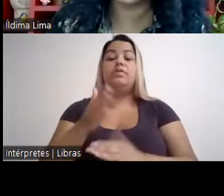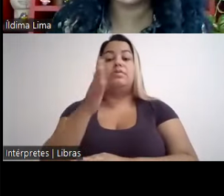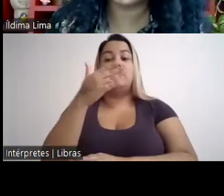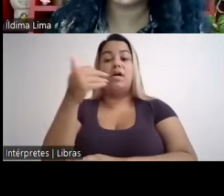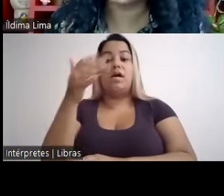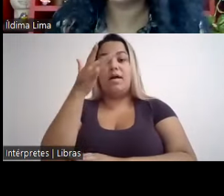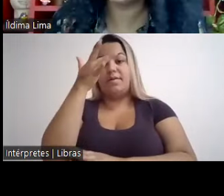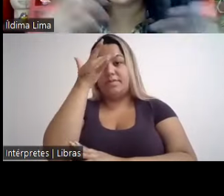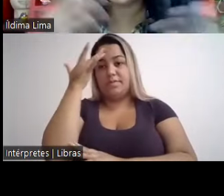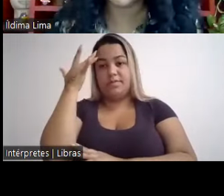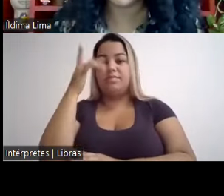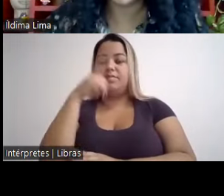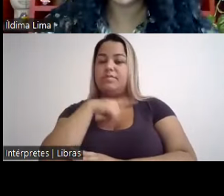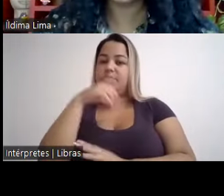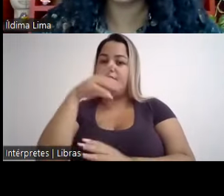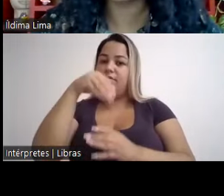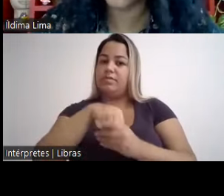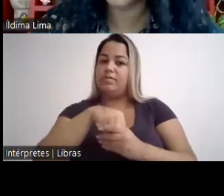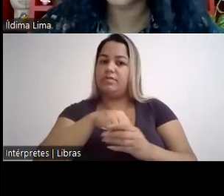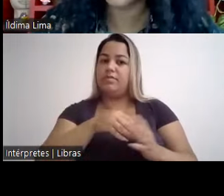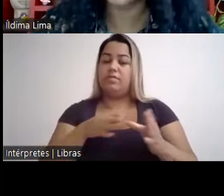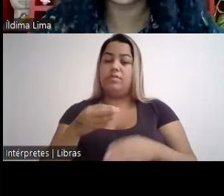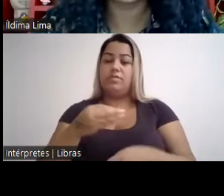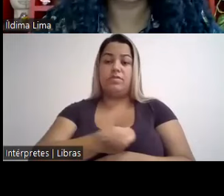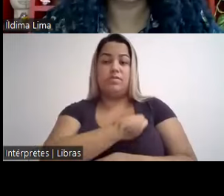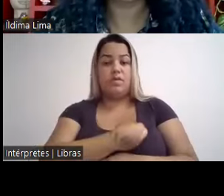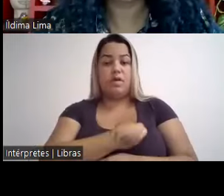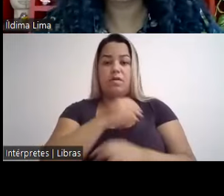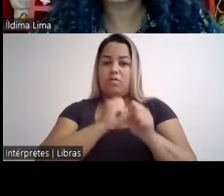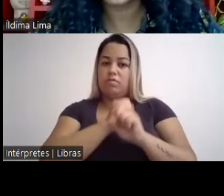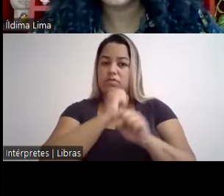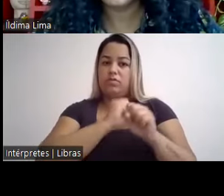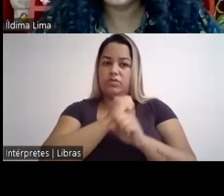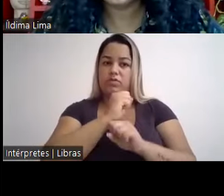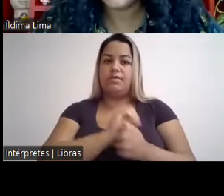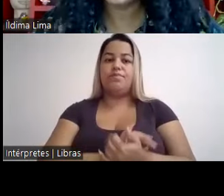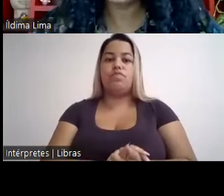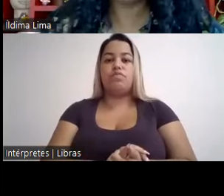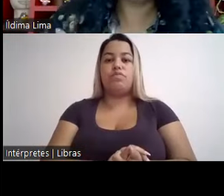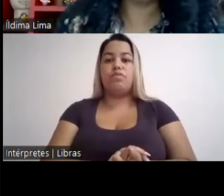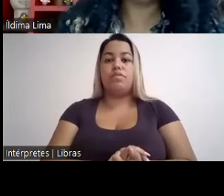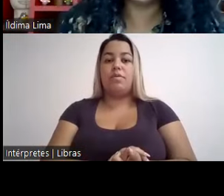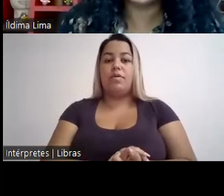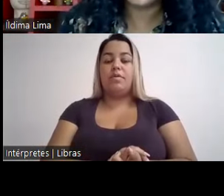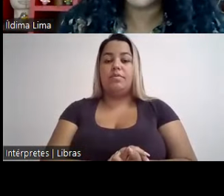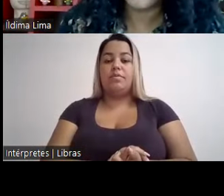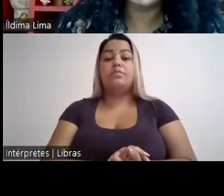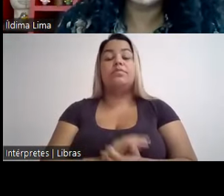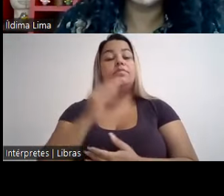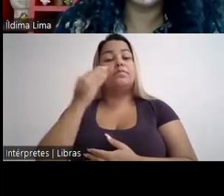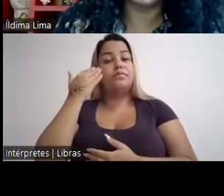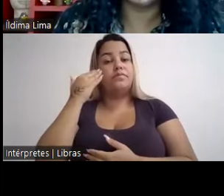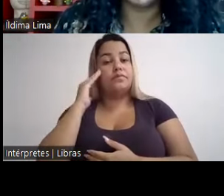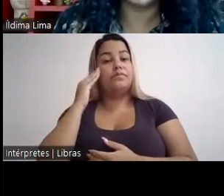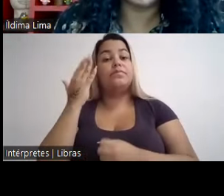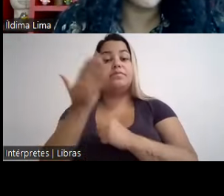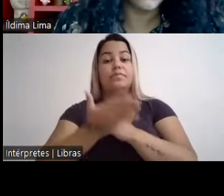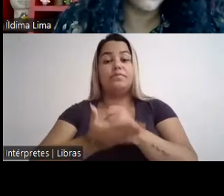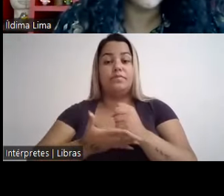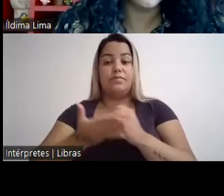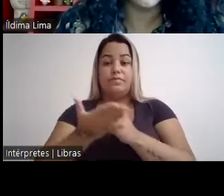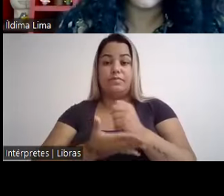também têm dentro do seu processo de vida, da construção. E aí eu entendi que a base, né, de